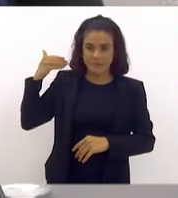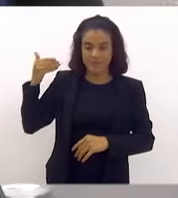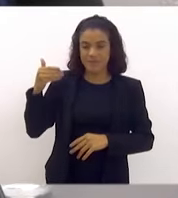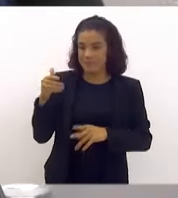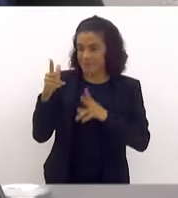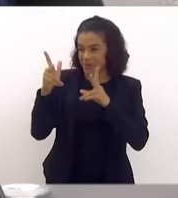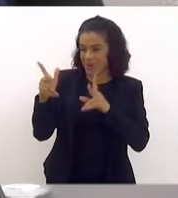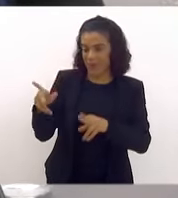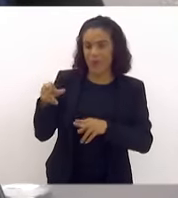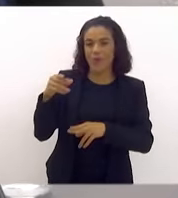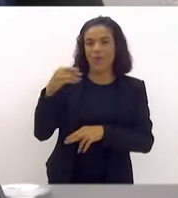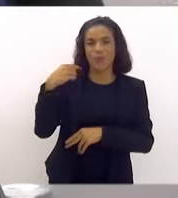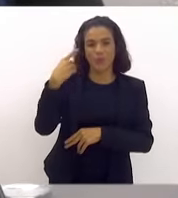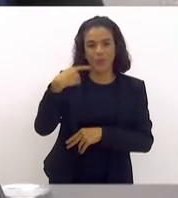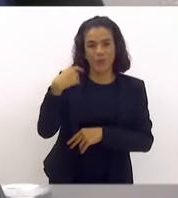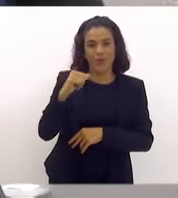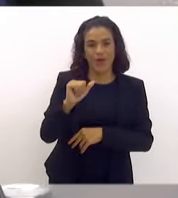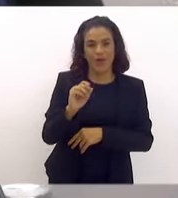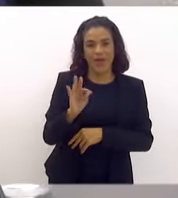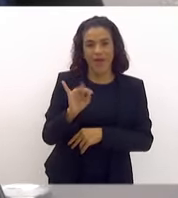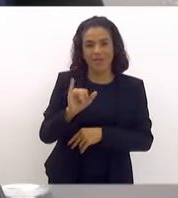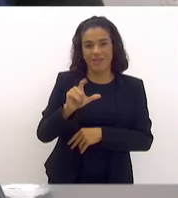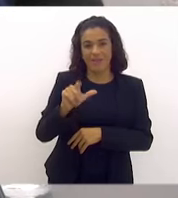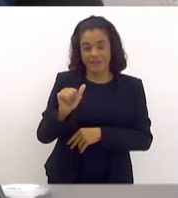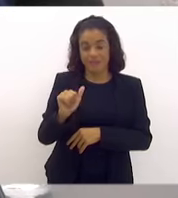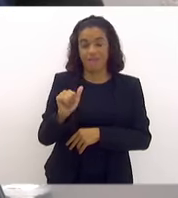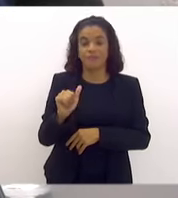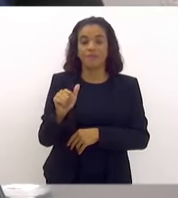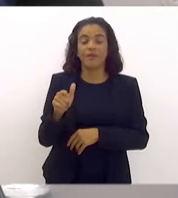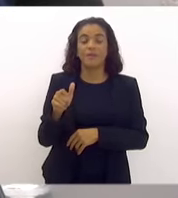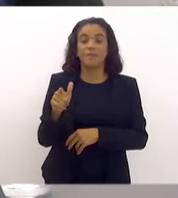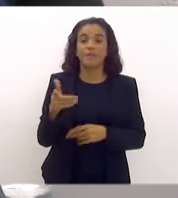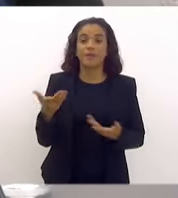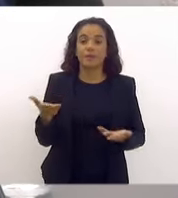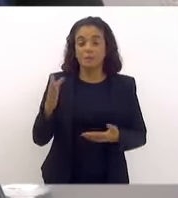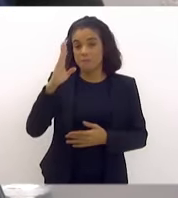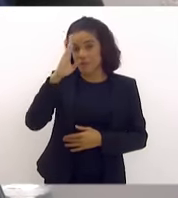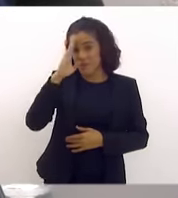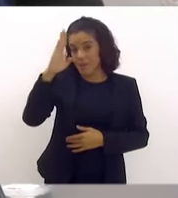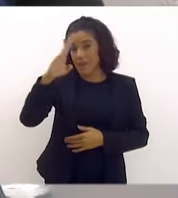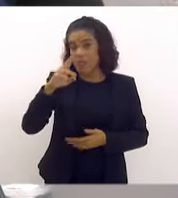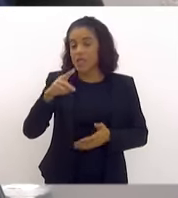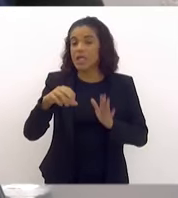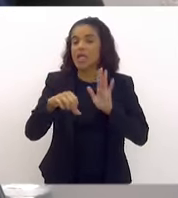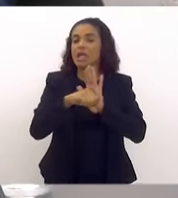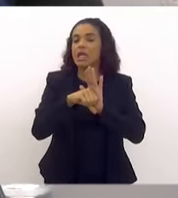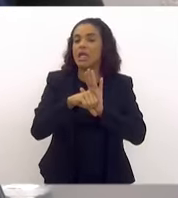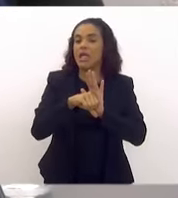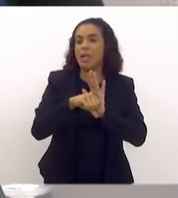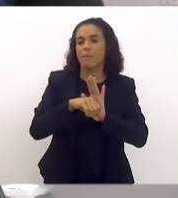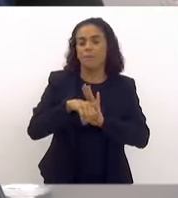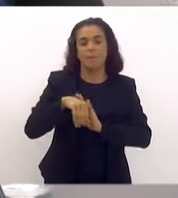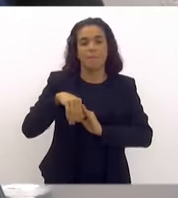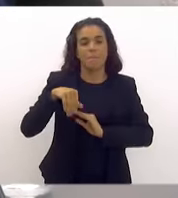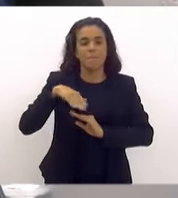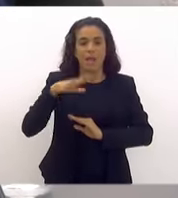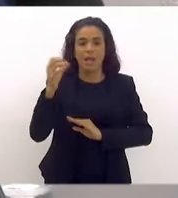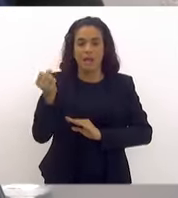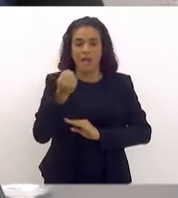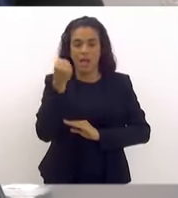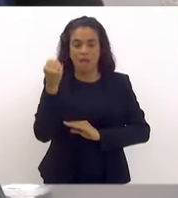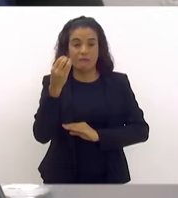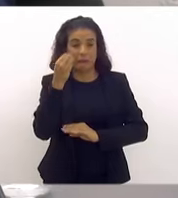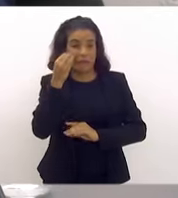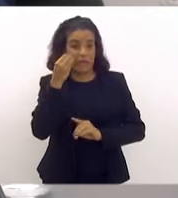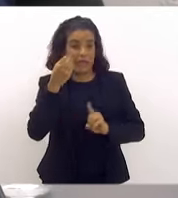Átila falou normalmente os pedidos especialmente dos crimes mais graves V roubo armado né uma tentativa de